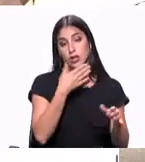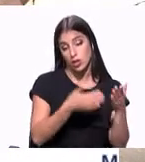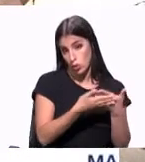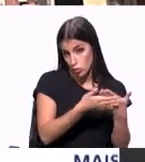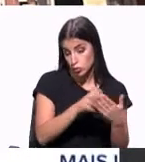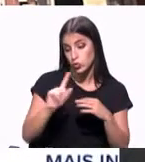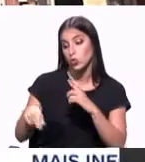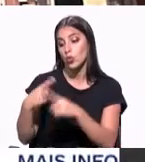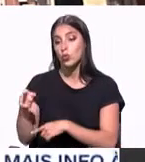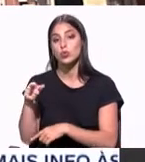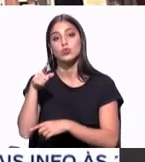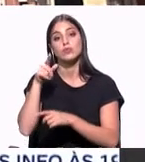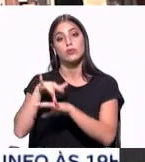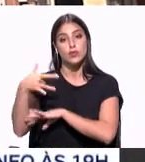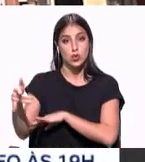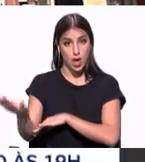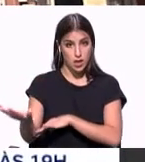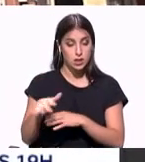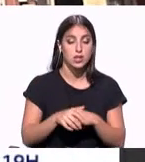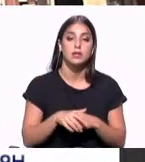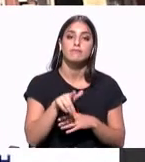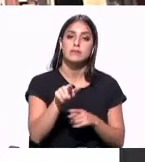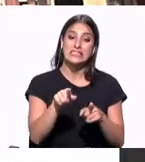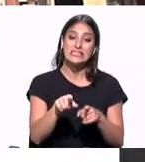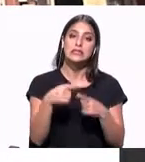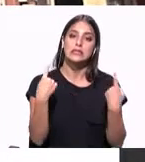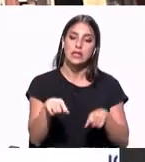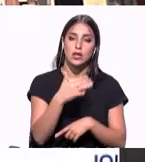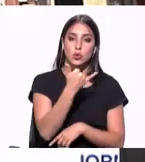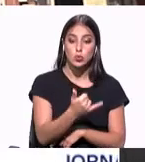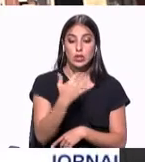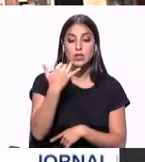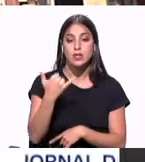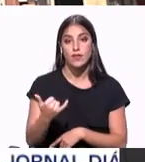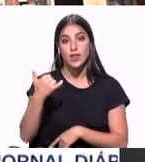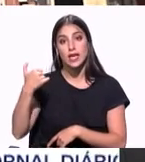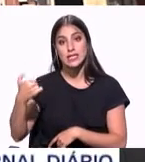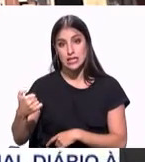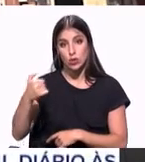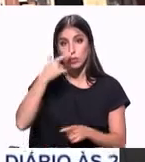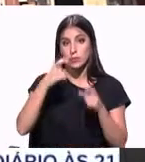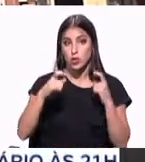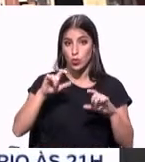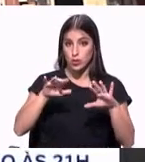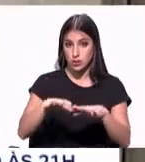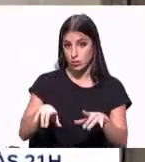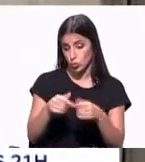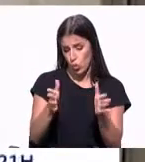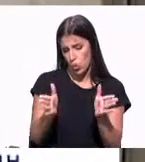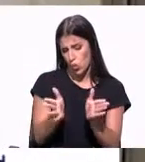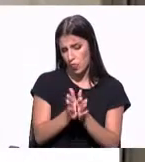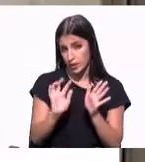estão internados. Este edifício é frequentado por um total de 225 pessoas. Já todas foram